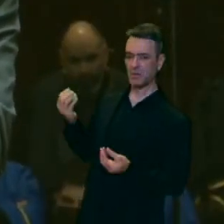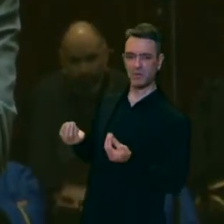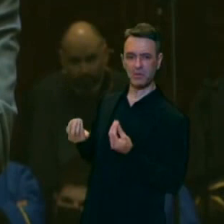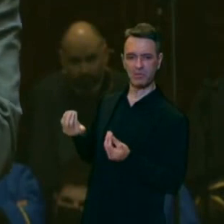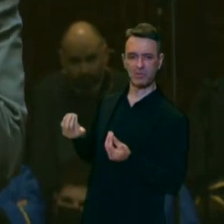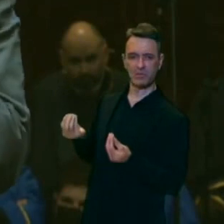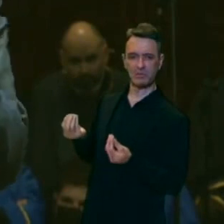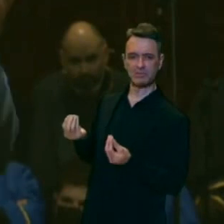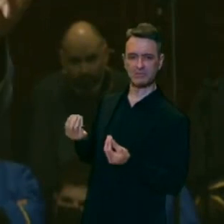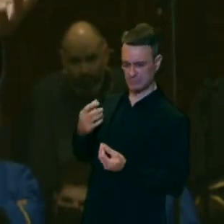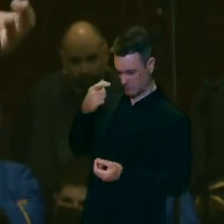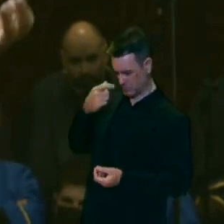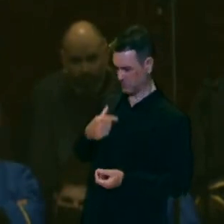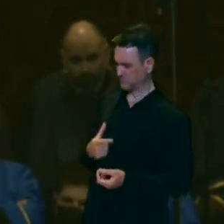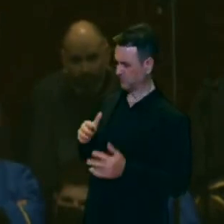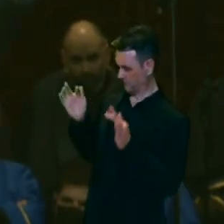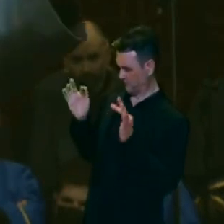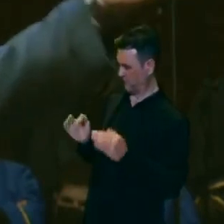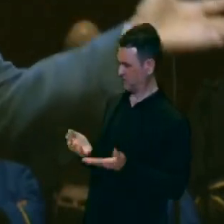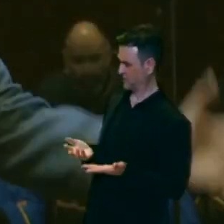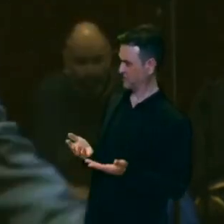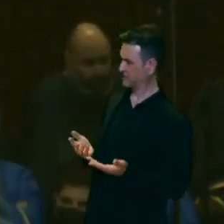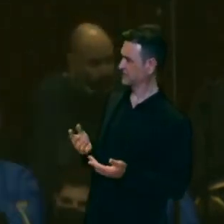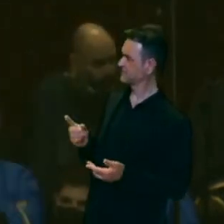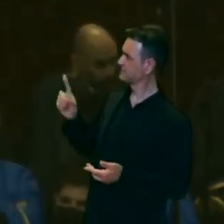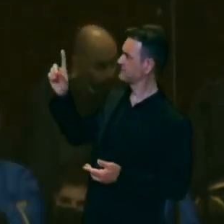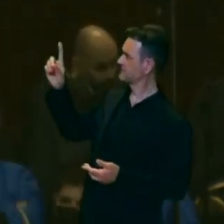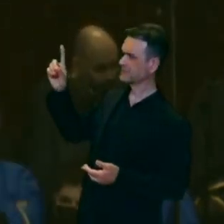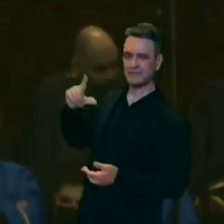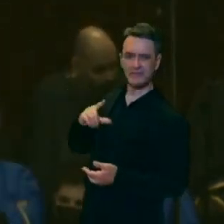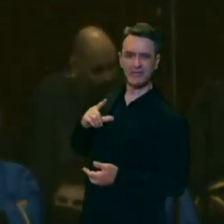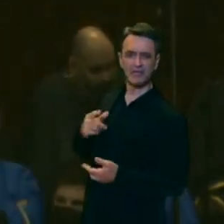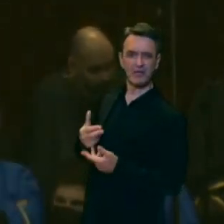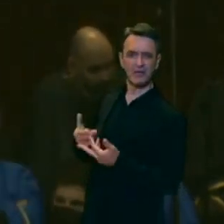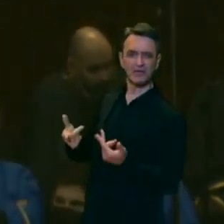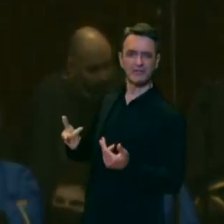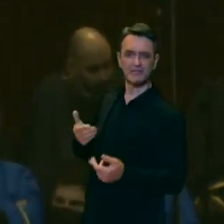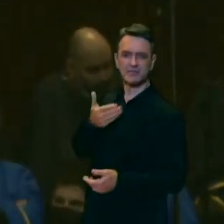feliz? Eu tenho alguma coisa melhor para a vida dele.